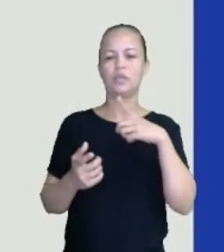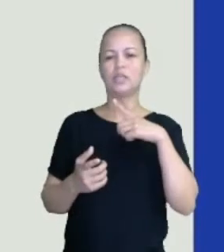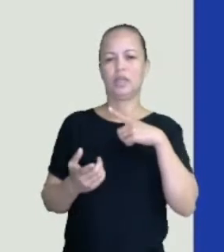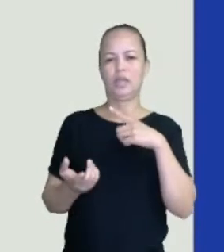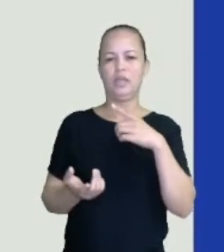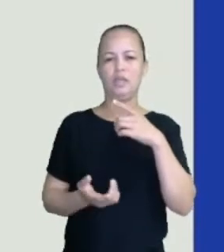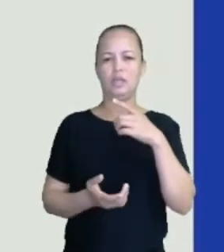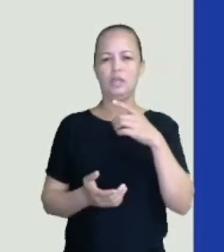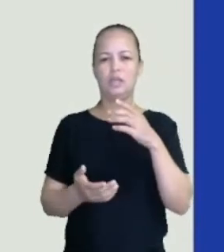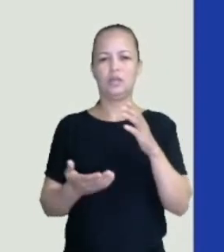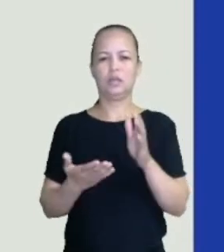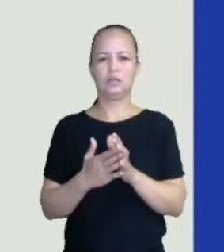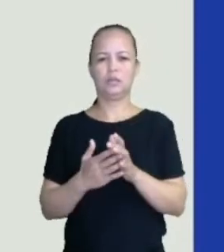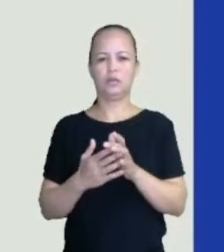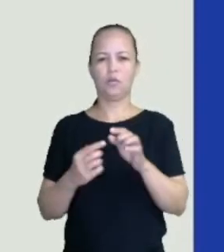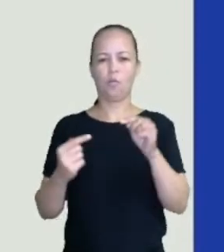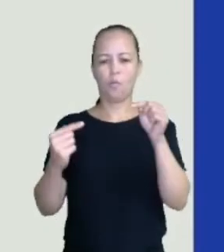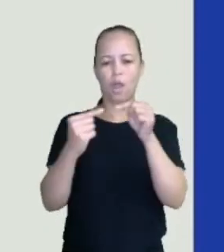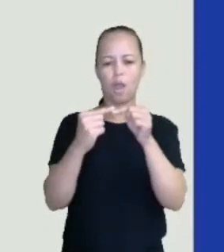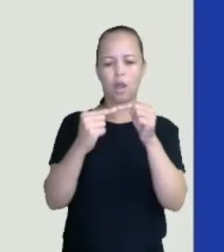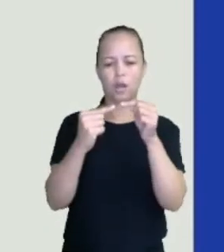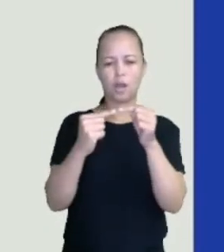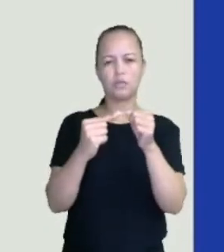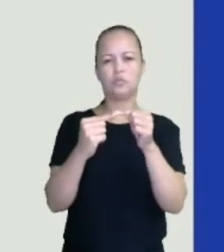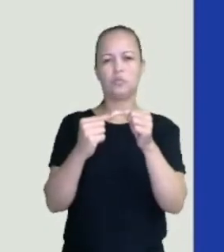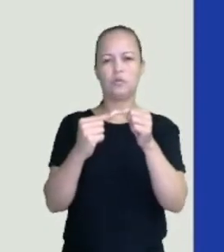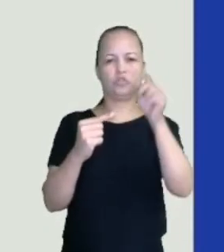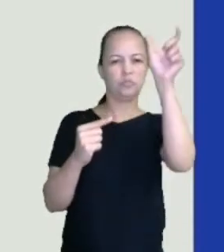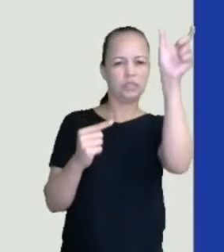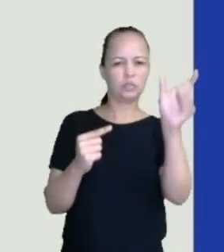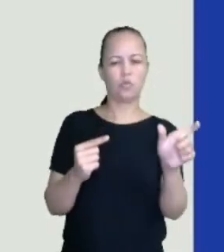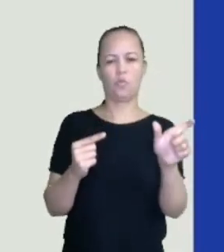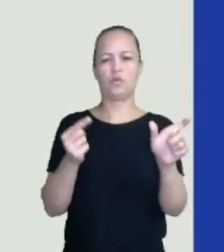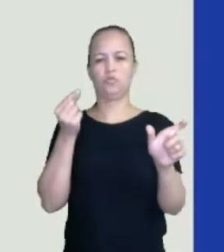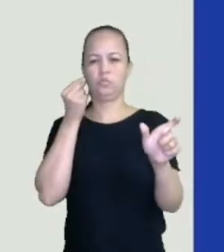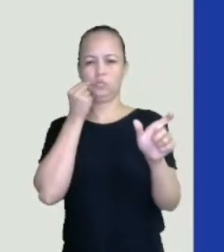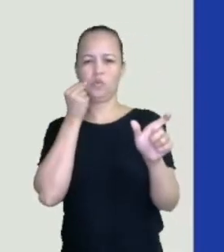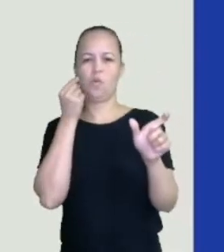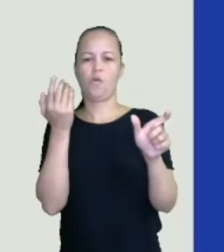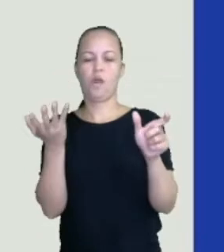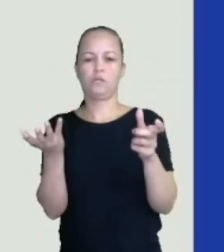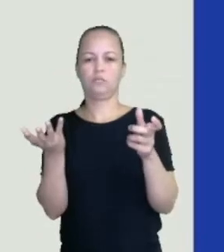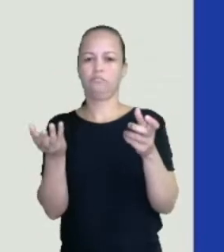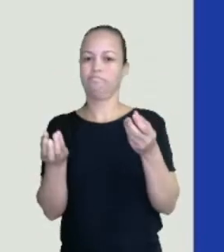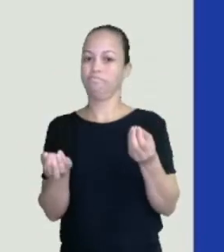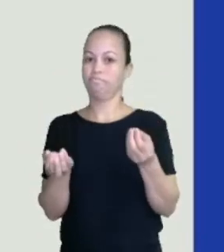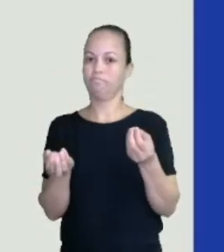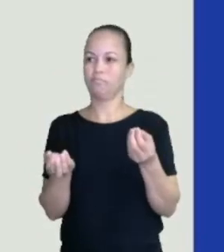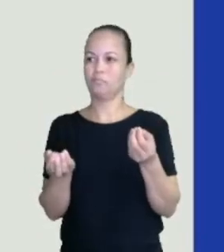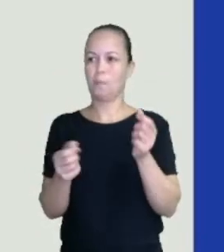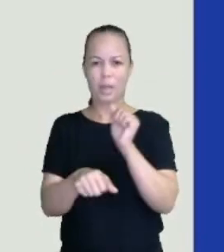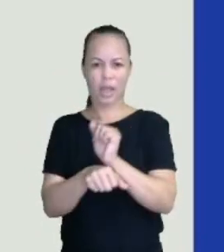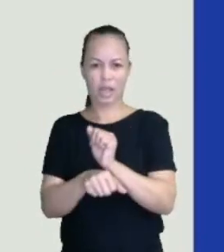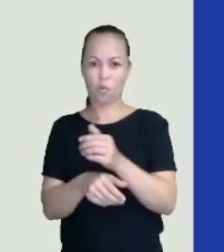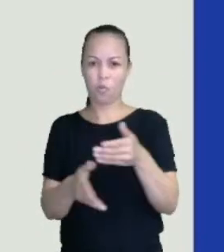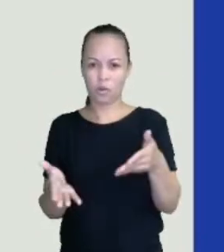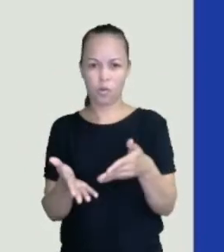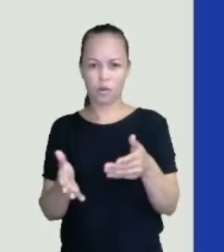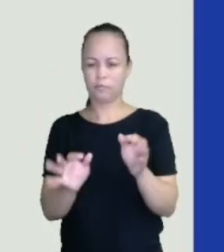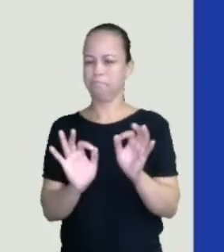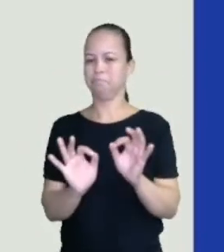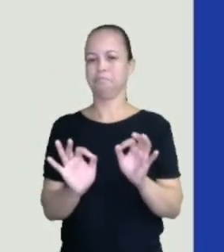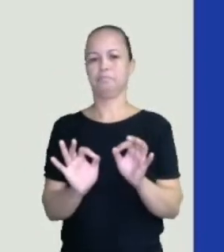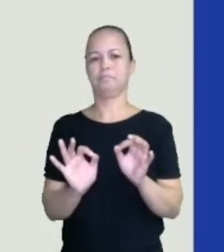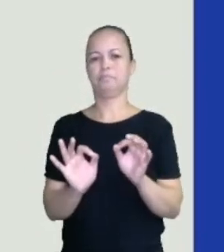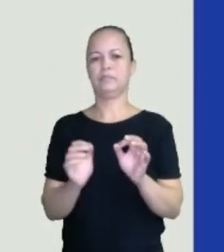E vocês acham que parou por aí? Não, ainda temos mais exemplos. Temos o outro lá em cima que ele diz: quanto